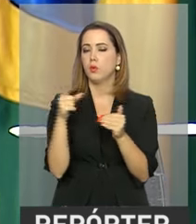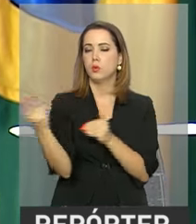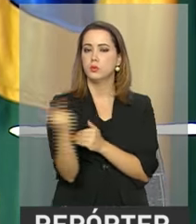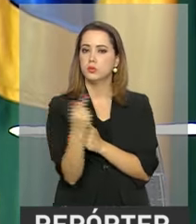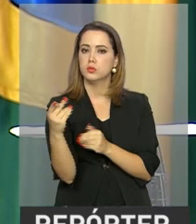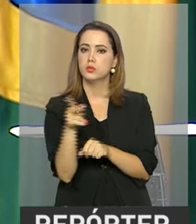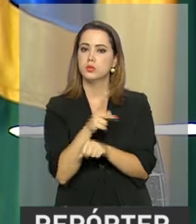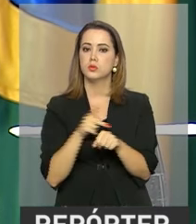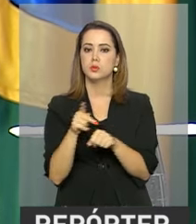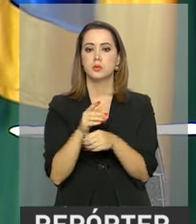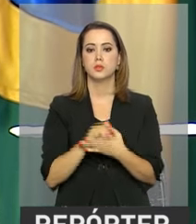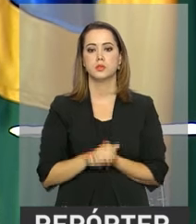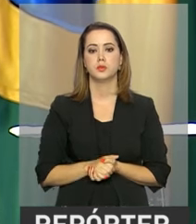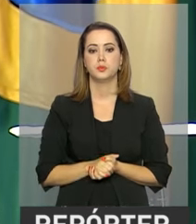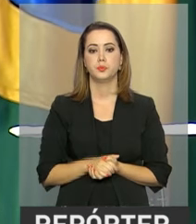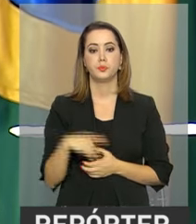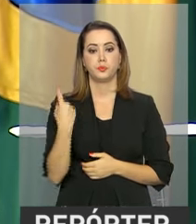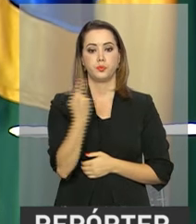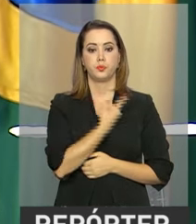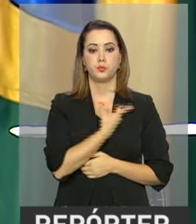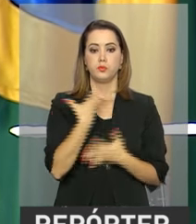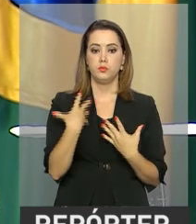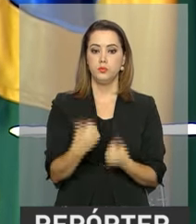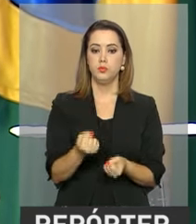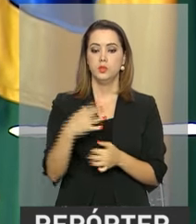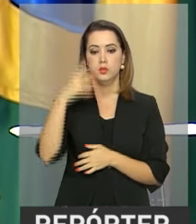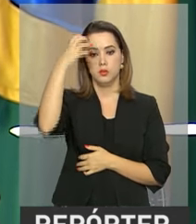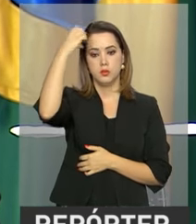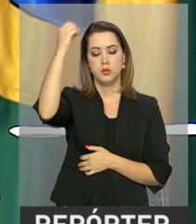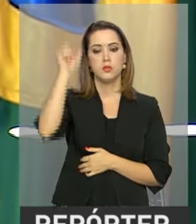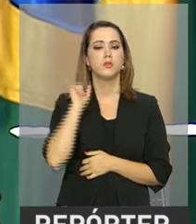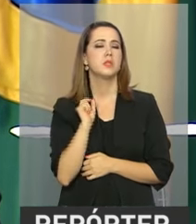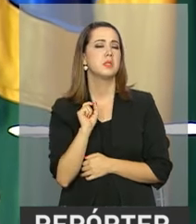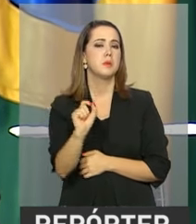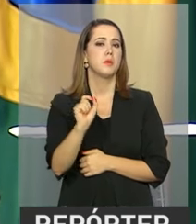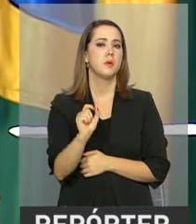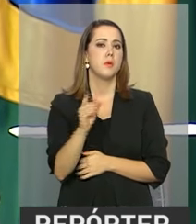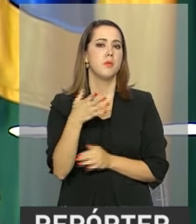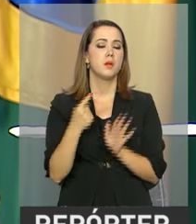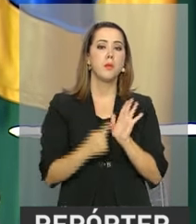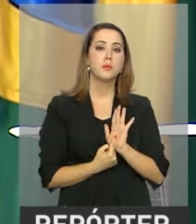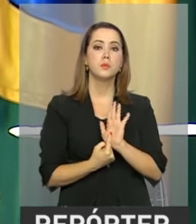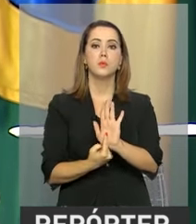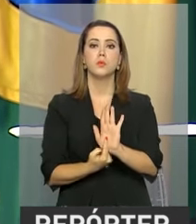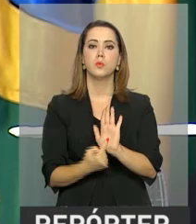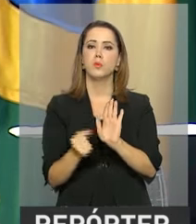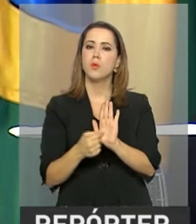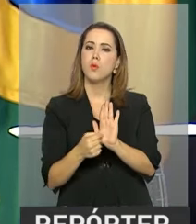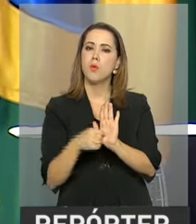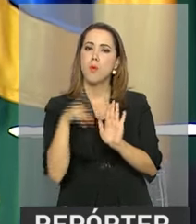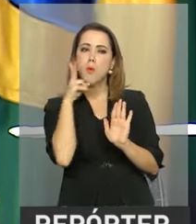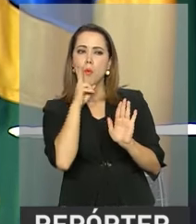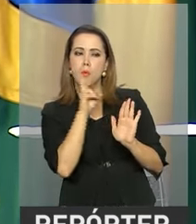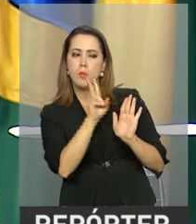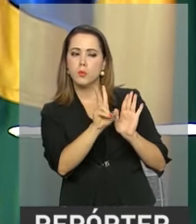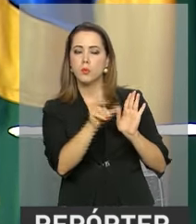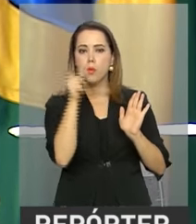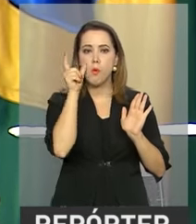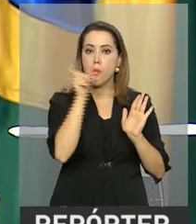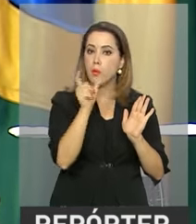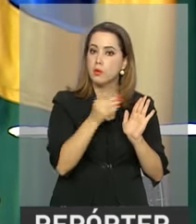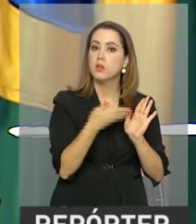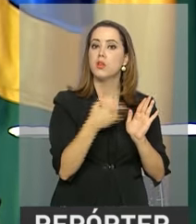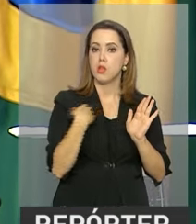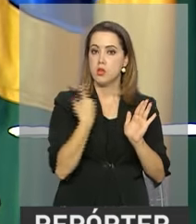Nós estamos viajando precisamente para revelar aos olhos do mundo que nós